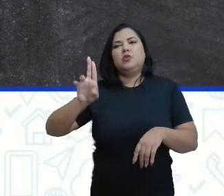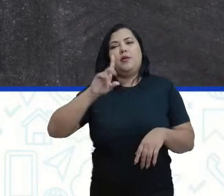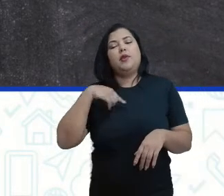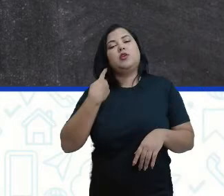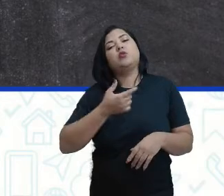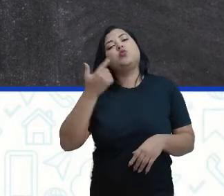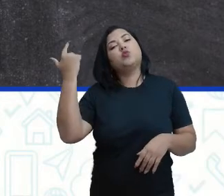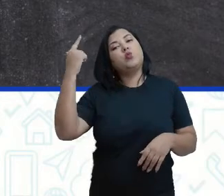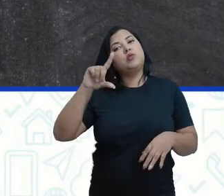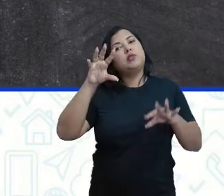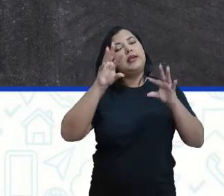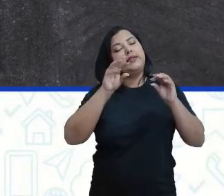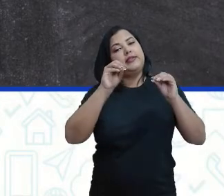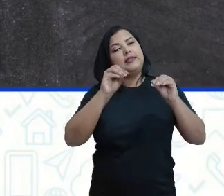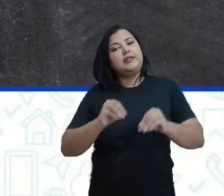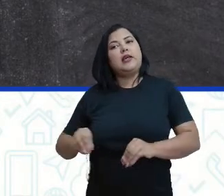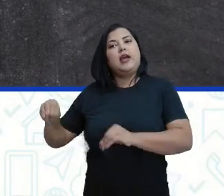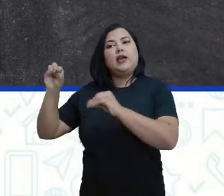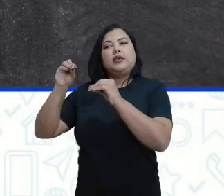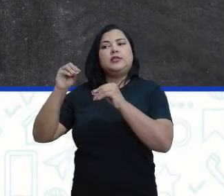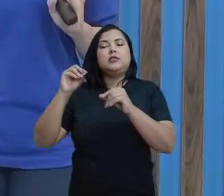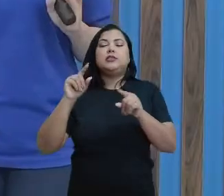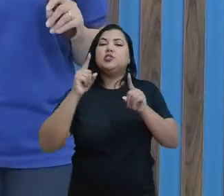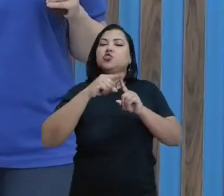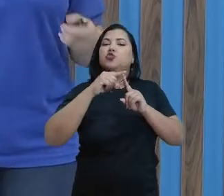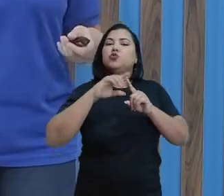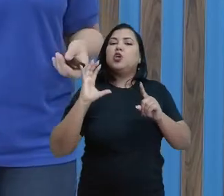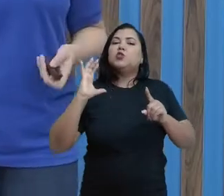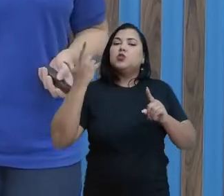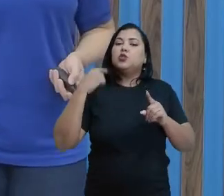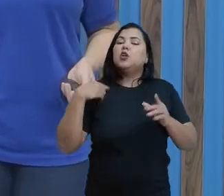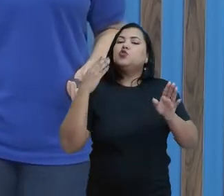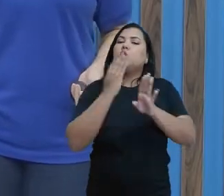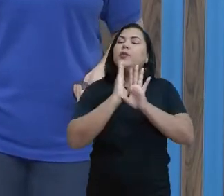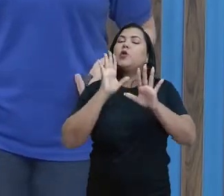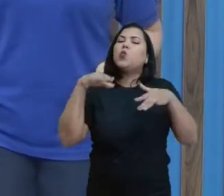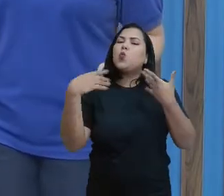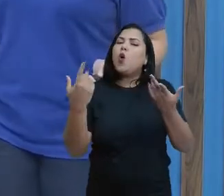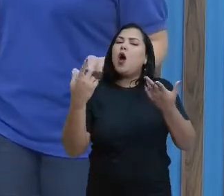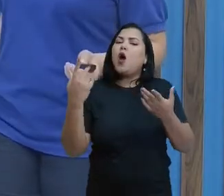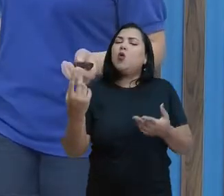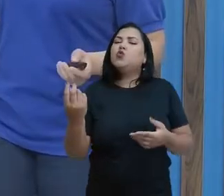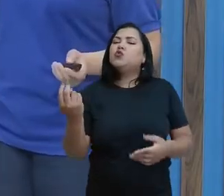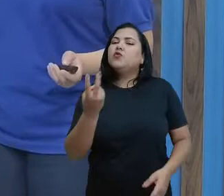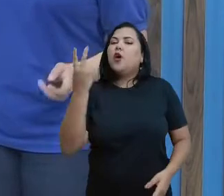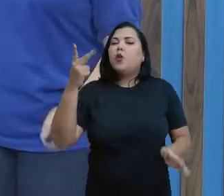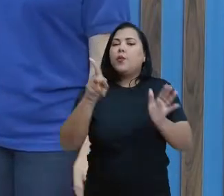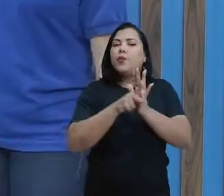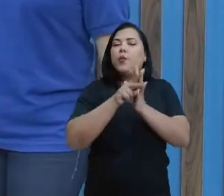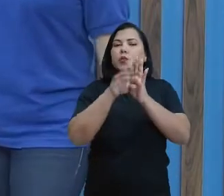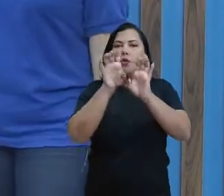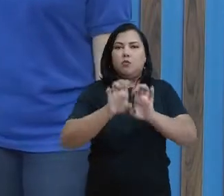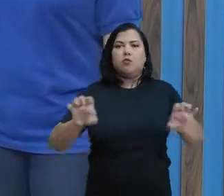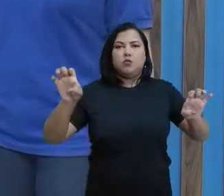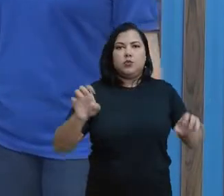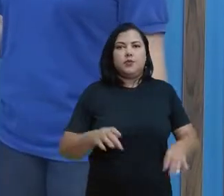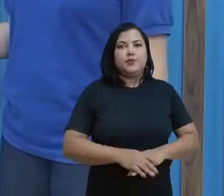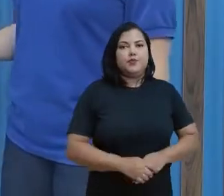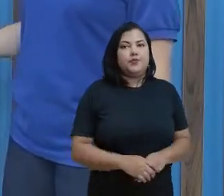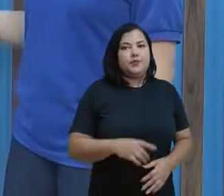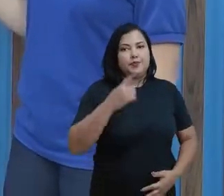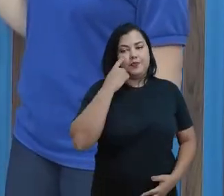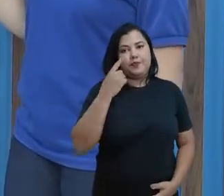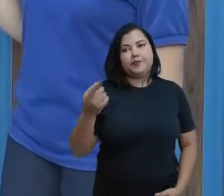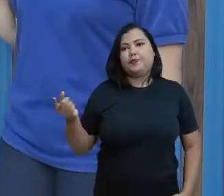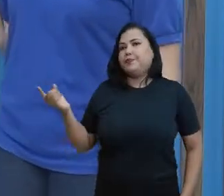gente conseguisse sair desse tipo de resolução aí e descobrir quais são os valores dessa equação, né? Então, vamos dar uma olhadinha aqui,